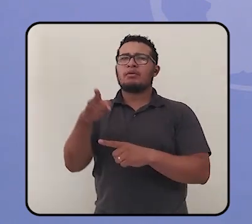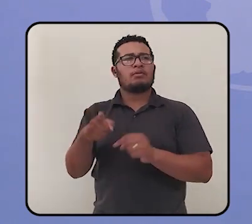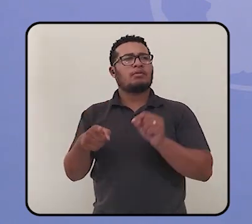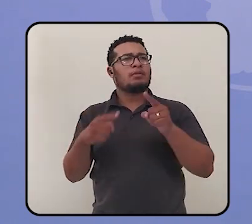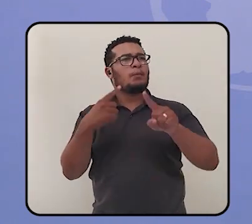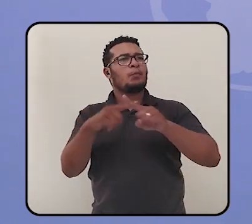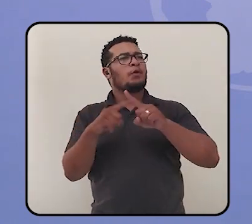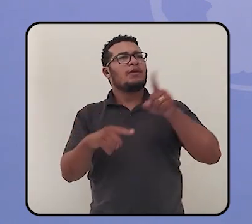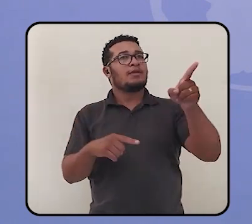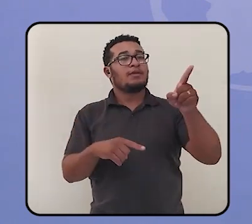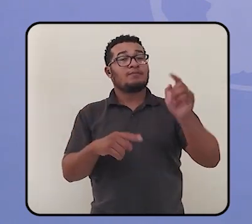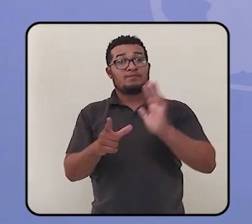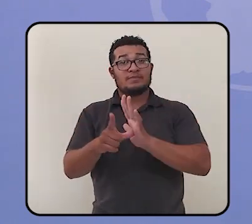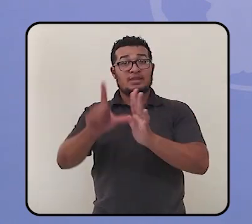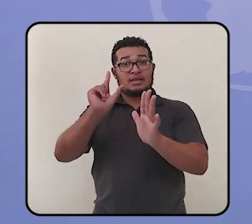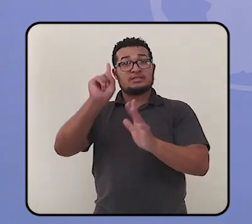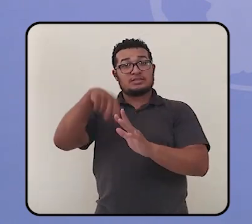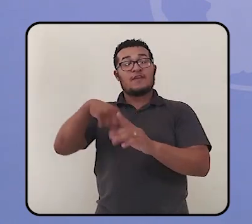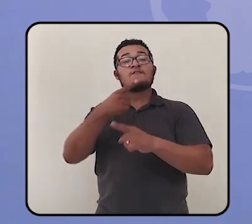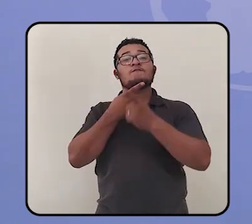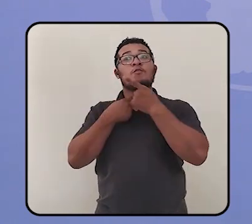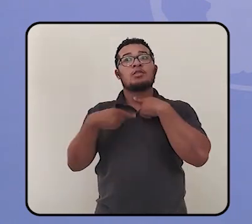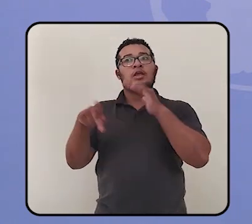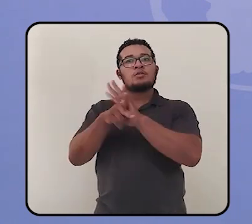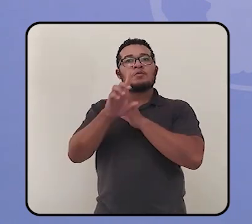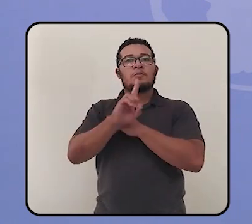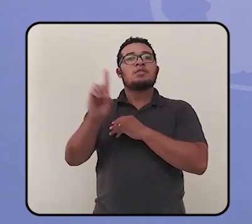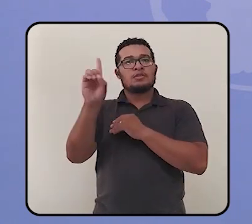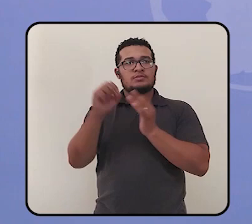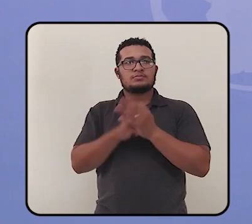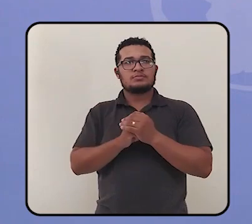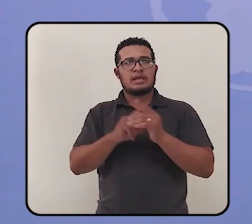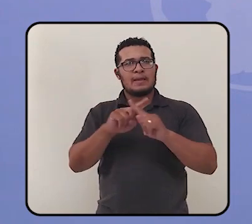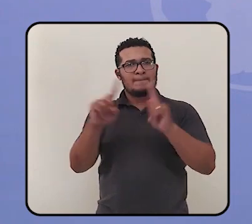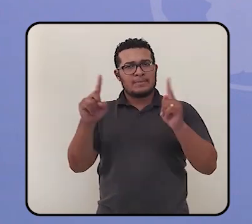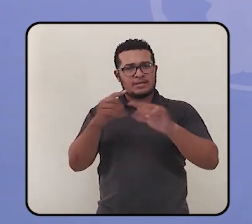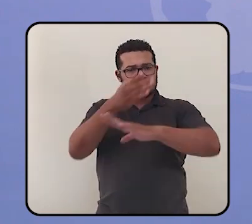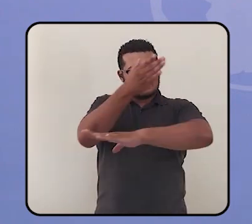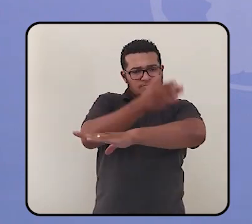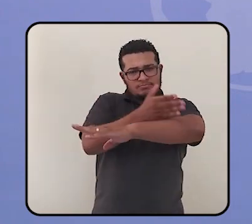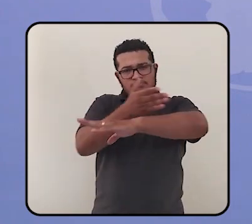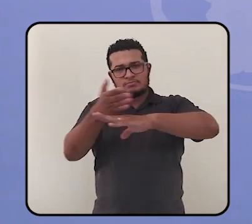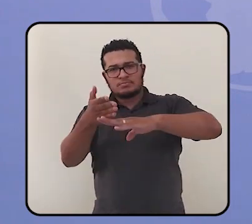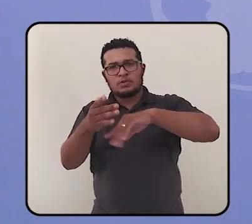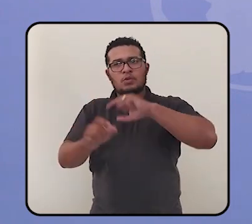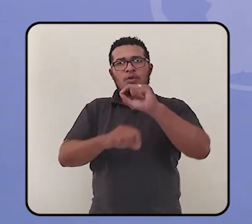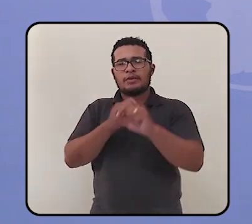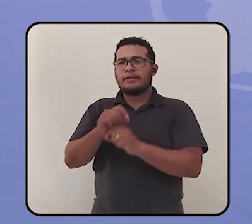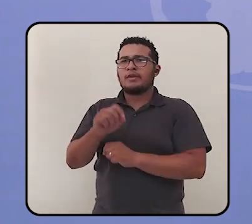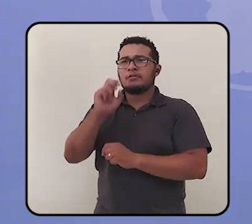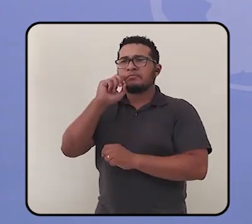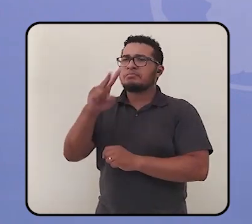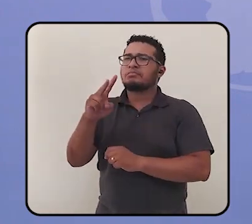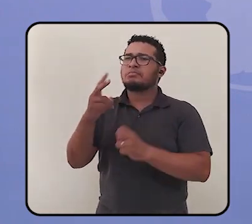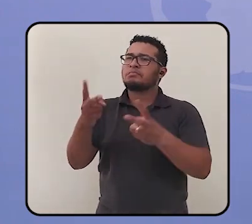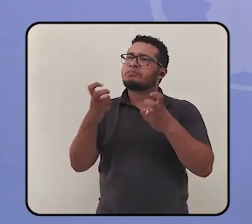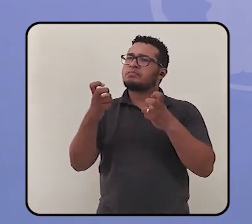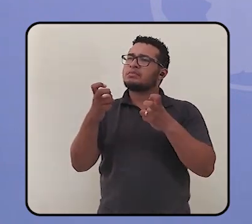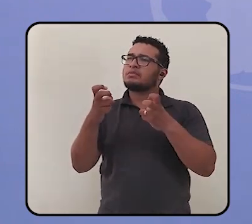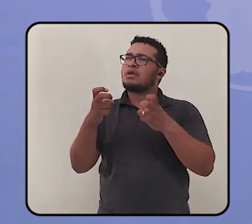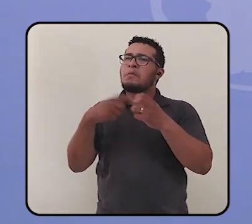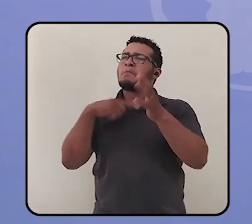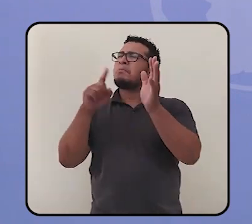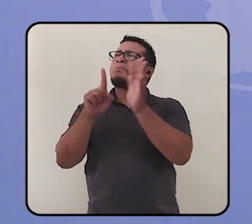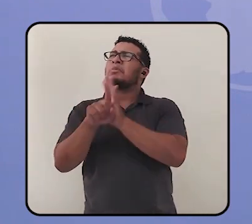era vontade de deus mas agora o homem ele começa a observar levantar a hipótese